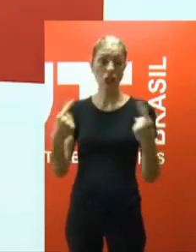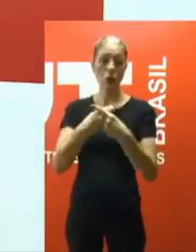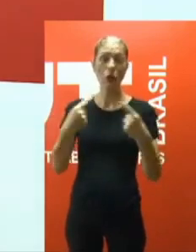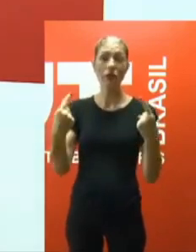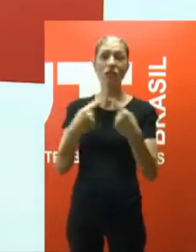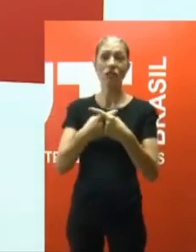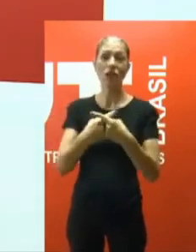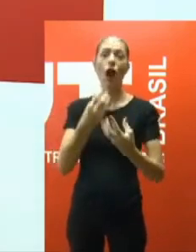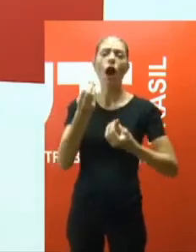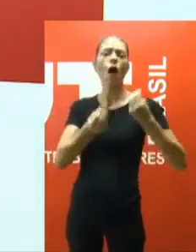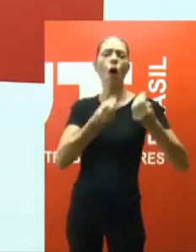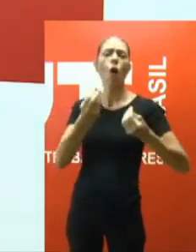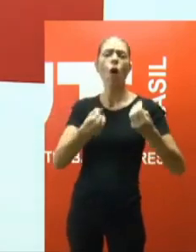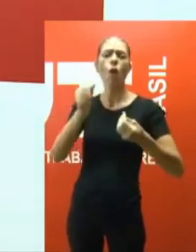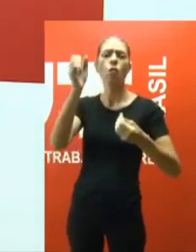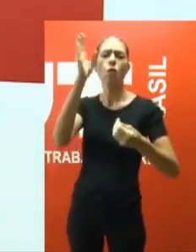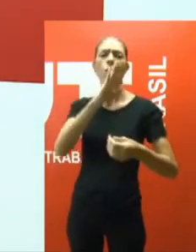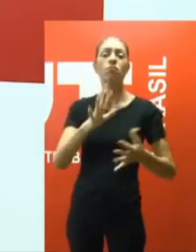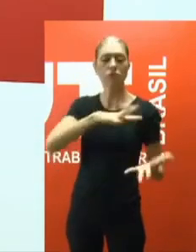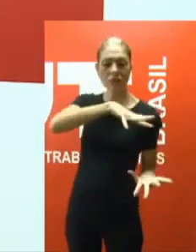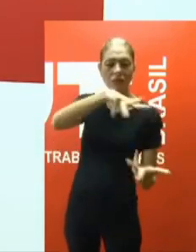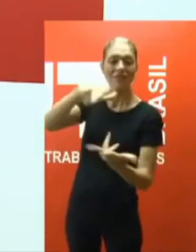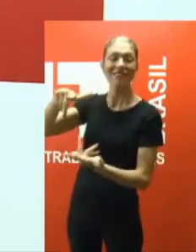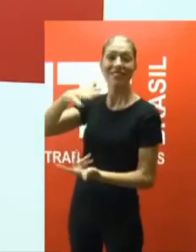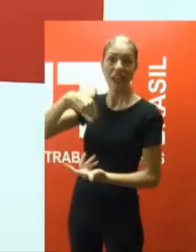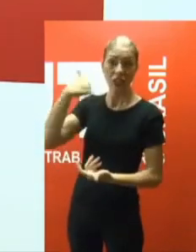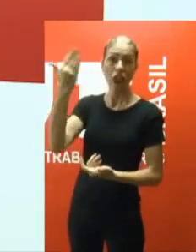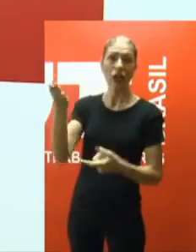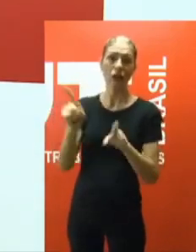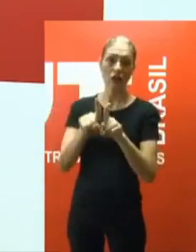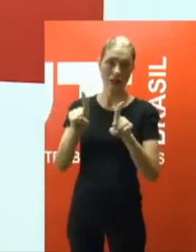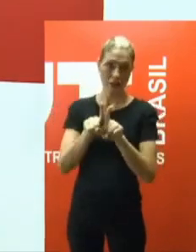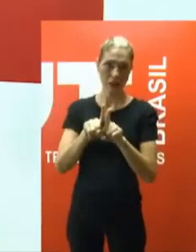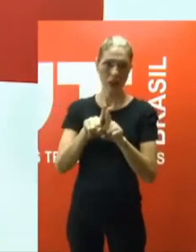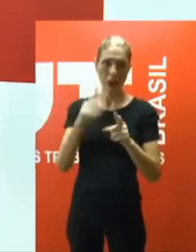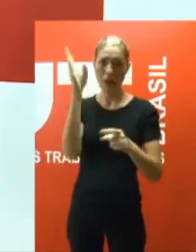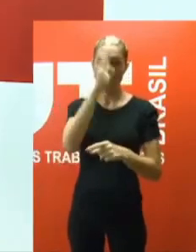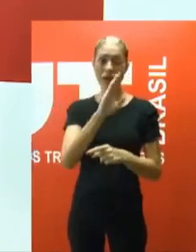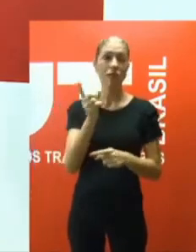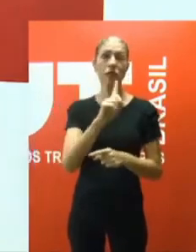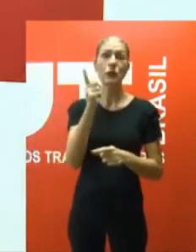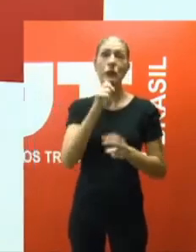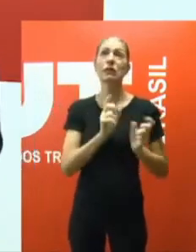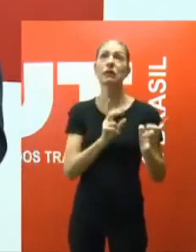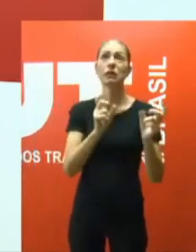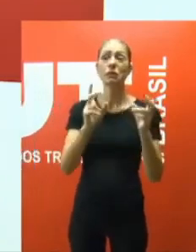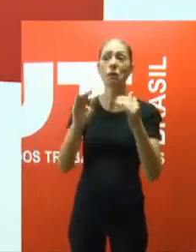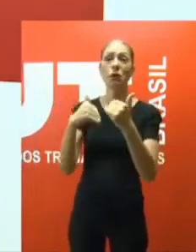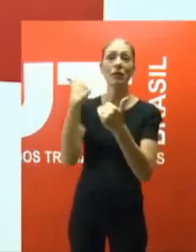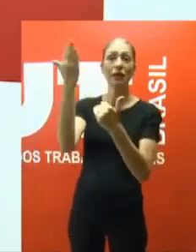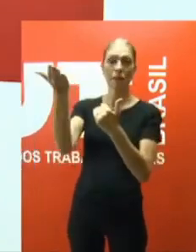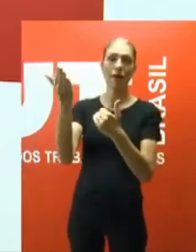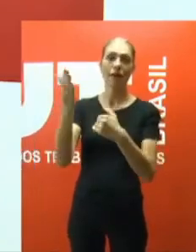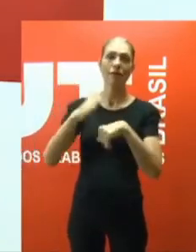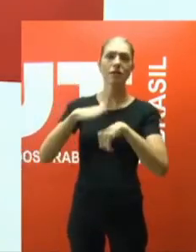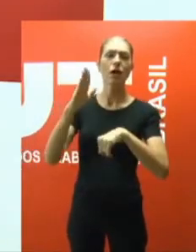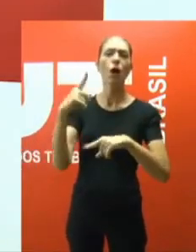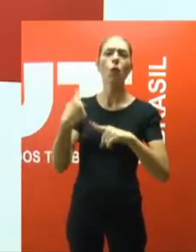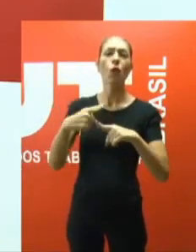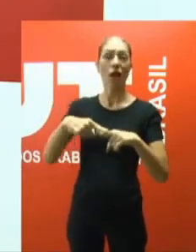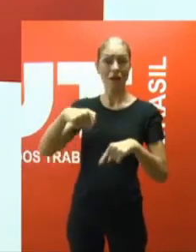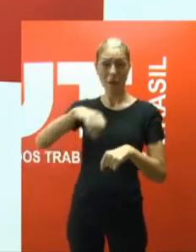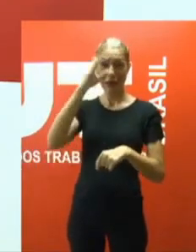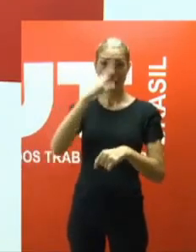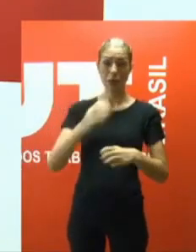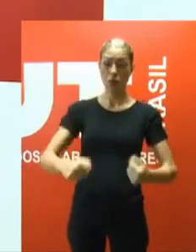competitividade a nível internacional. O Brasil não crescia, não exportava mais, porque era tudo muito caro aqui no